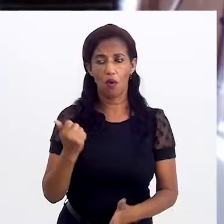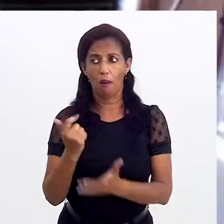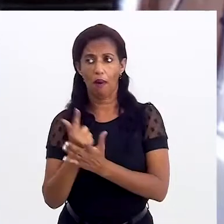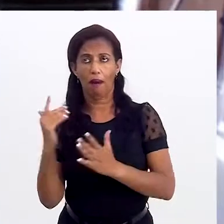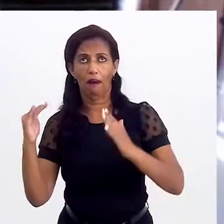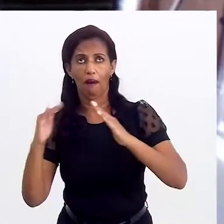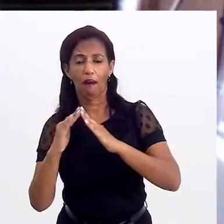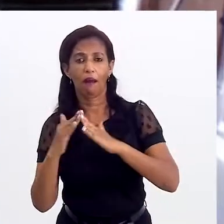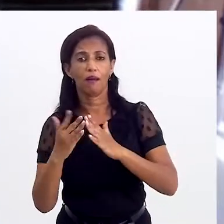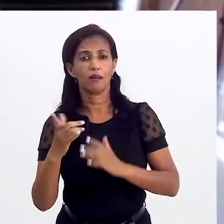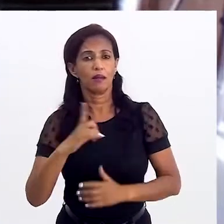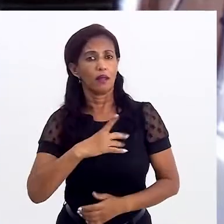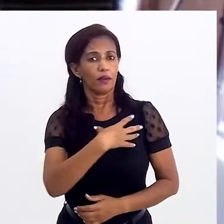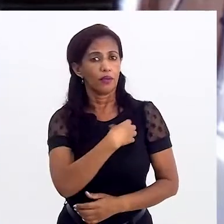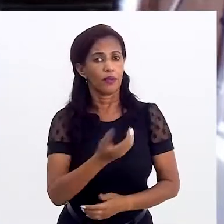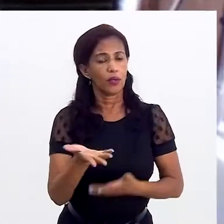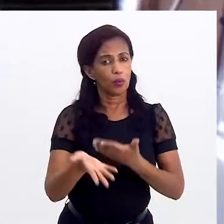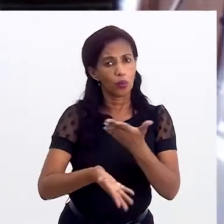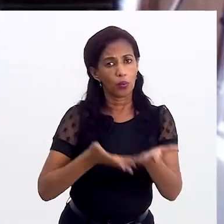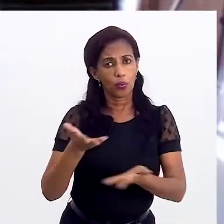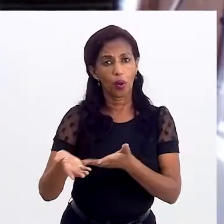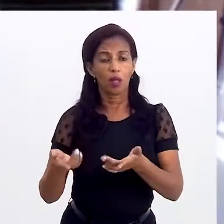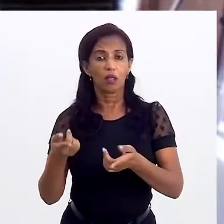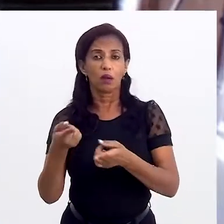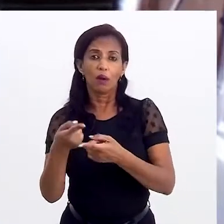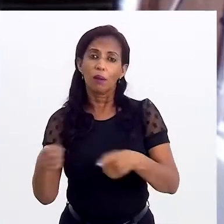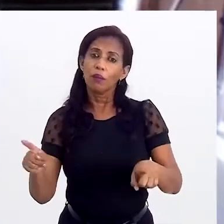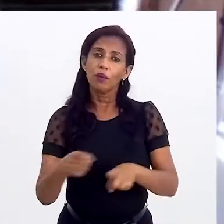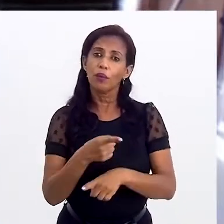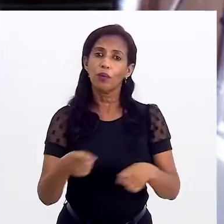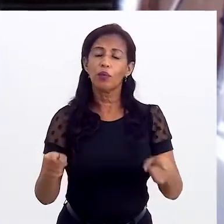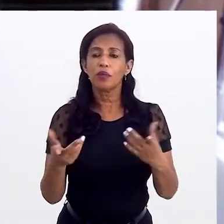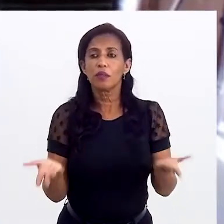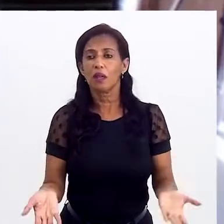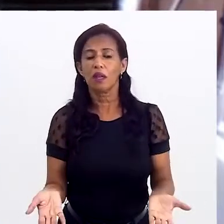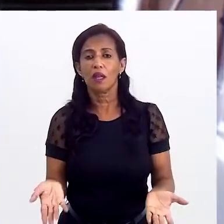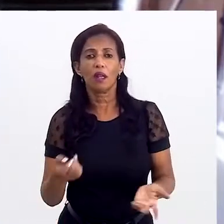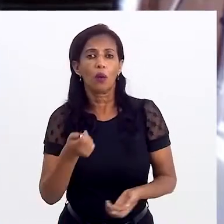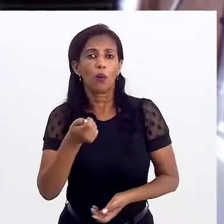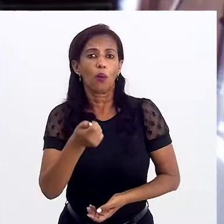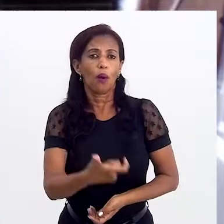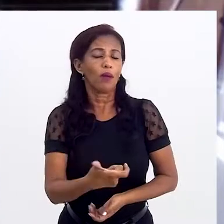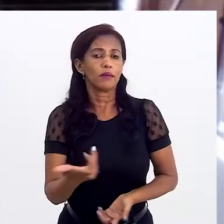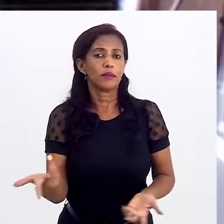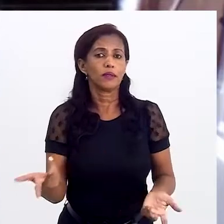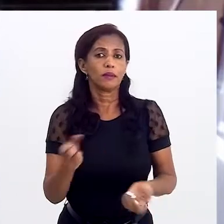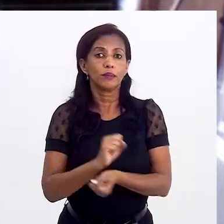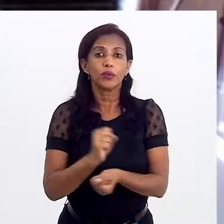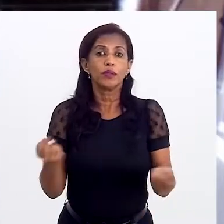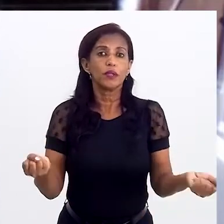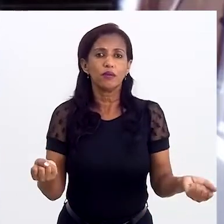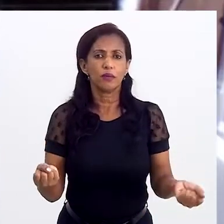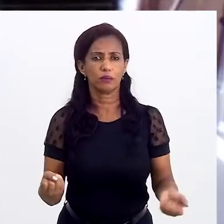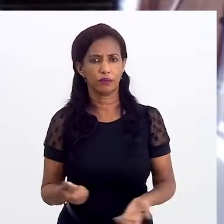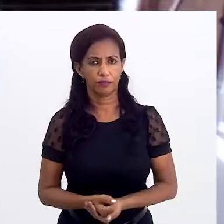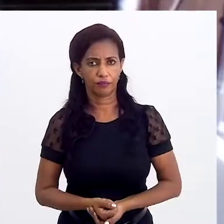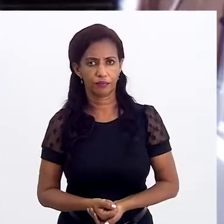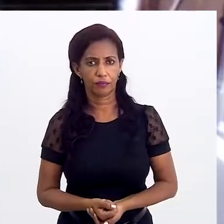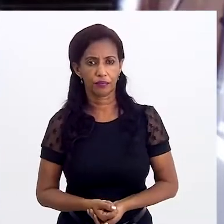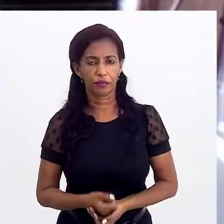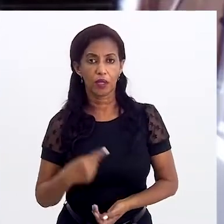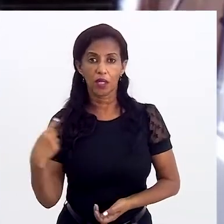comprar sua casa, criar seus filhos, né? A música era algo quase